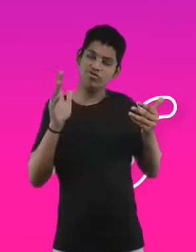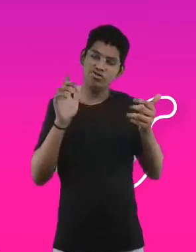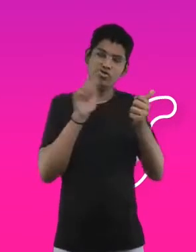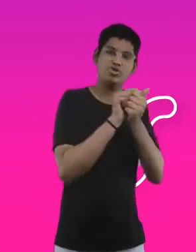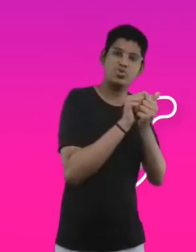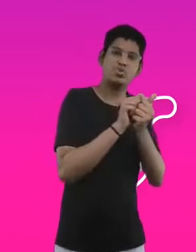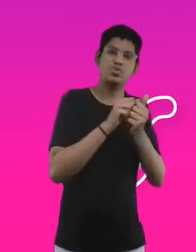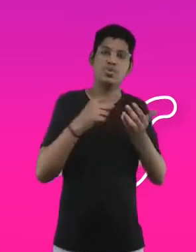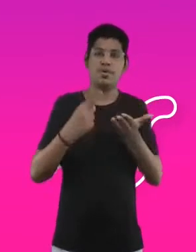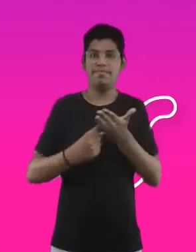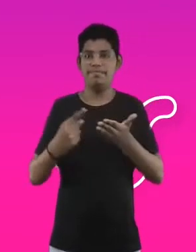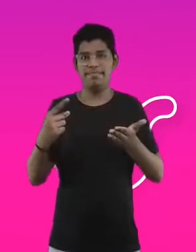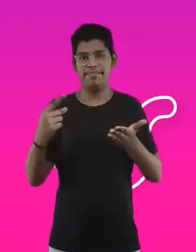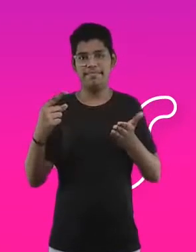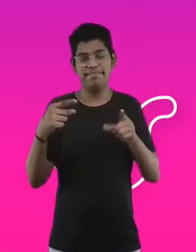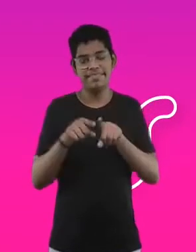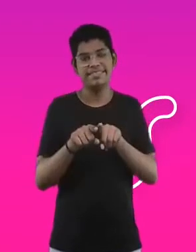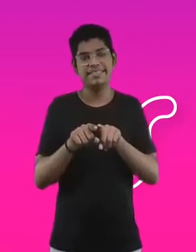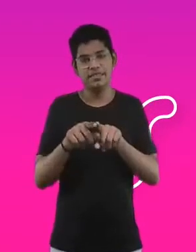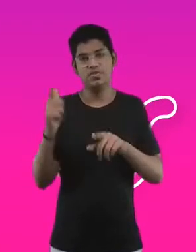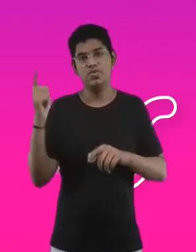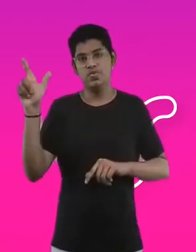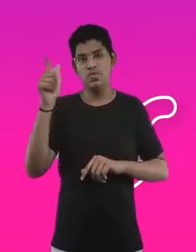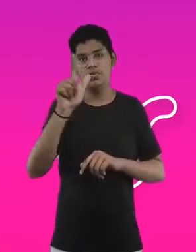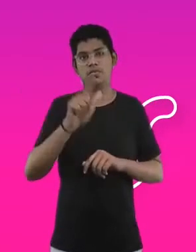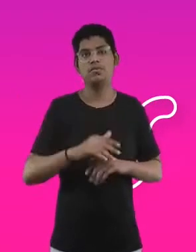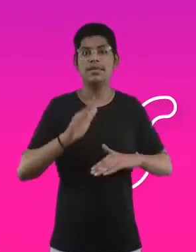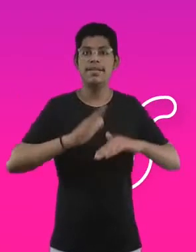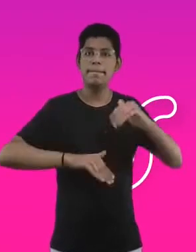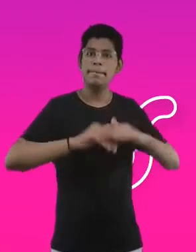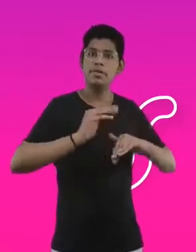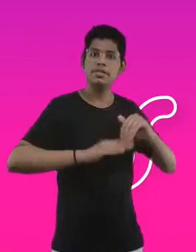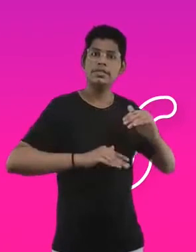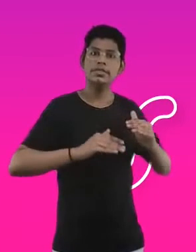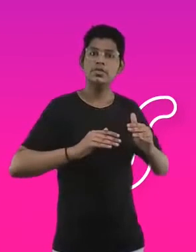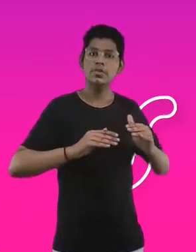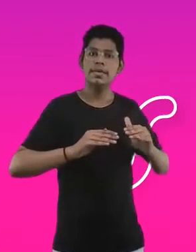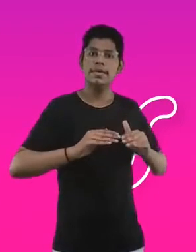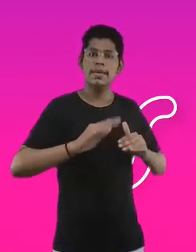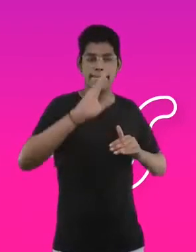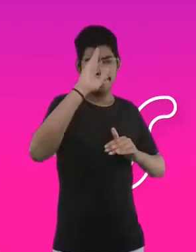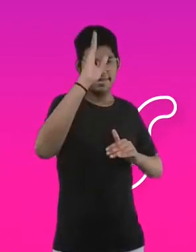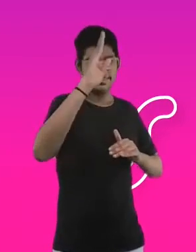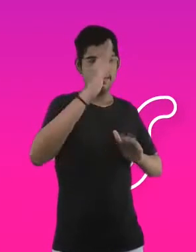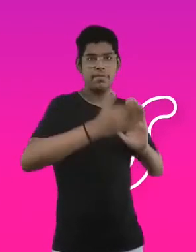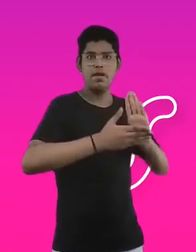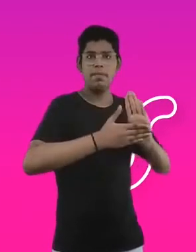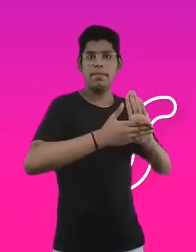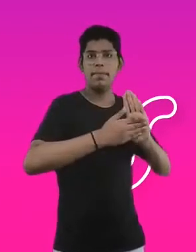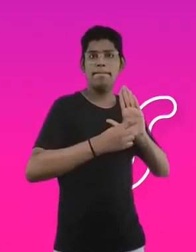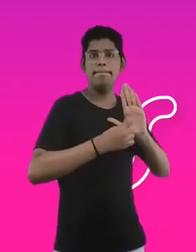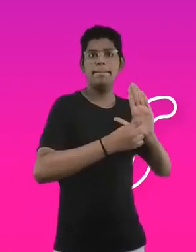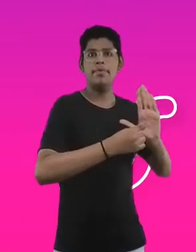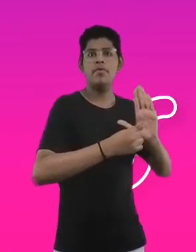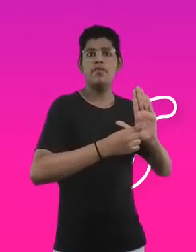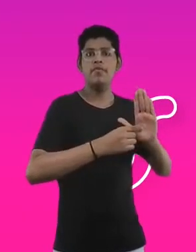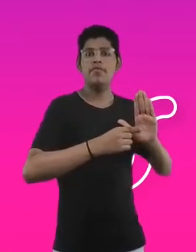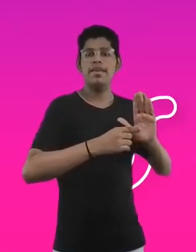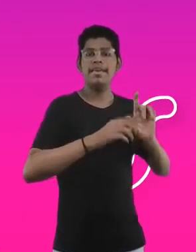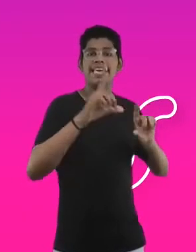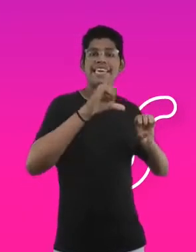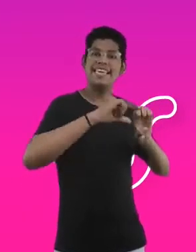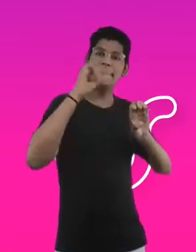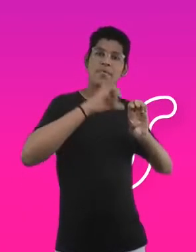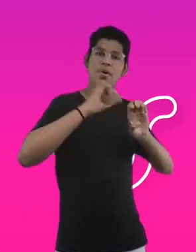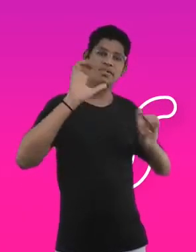é um processo de promover o empreendedorismo de impacto nas nossas regiões, né? Eu estou aqui situado no